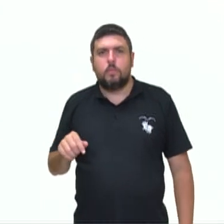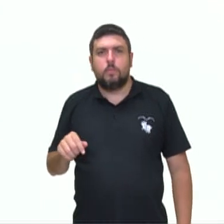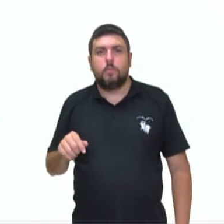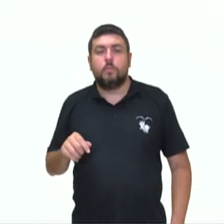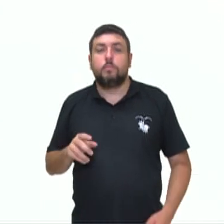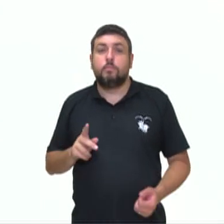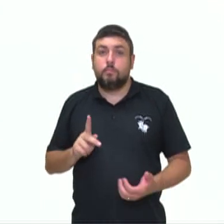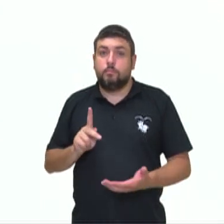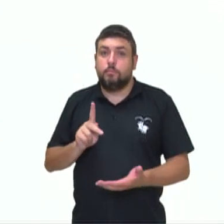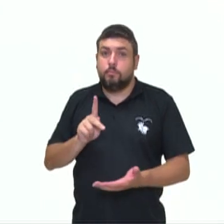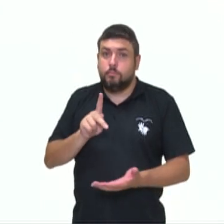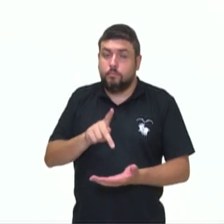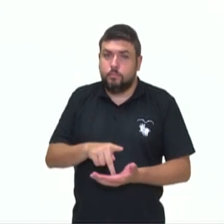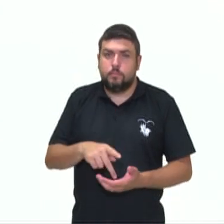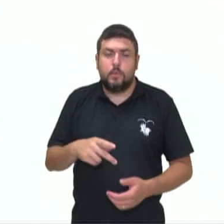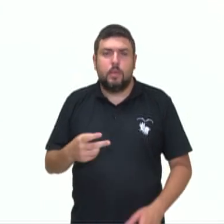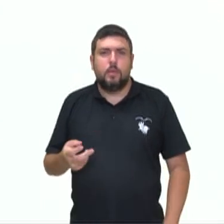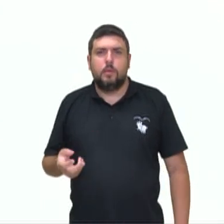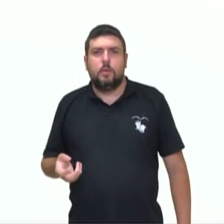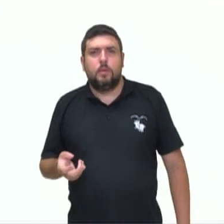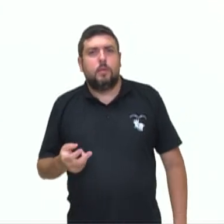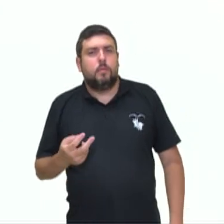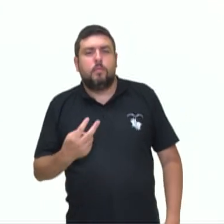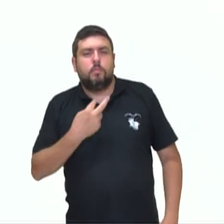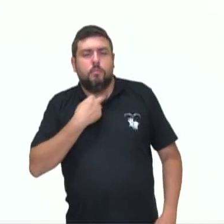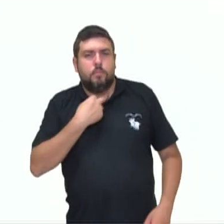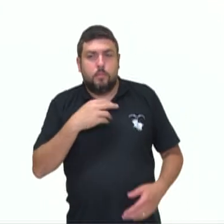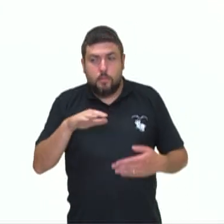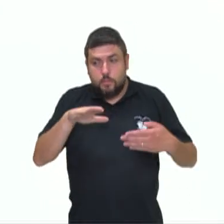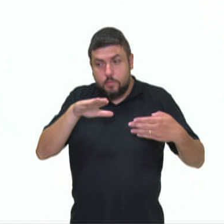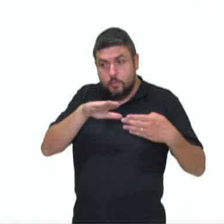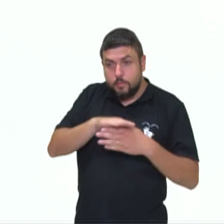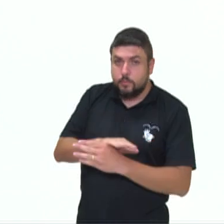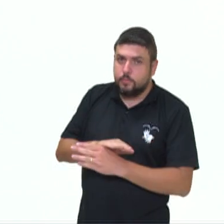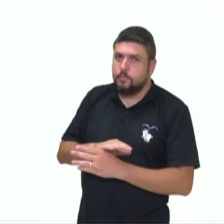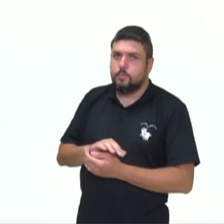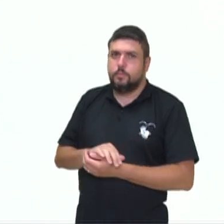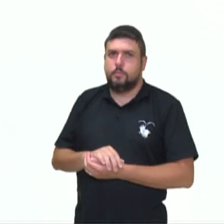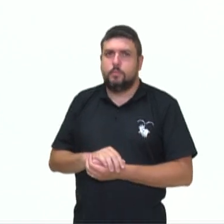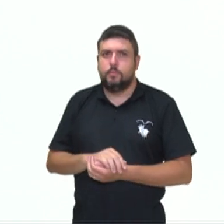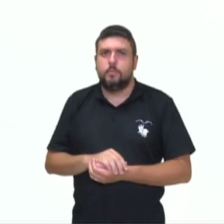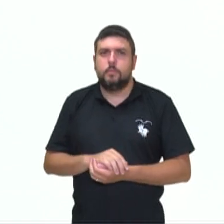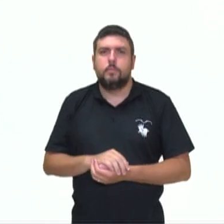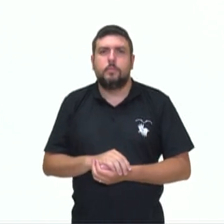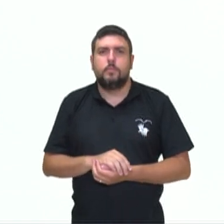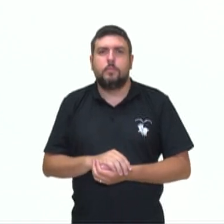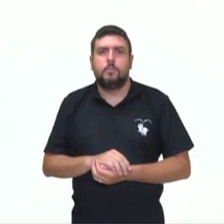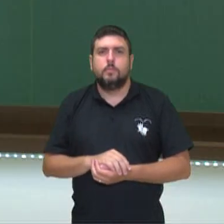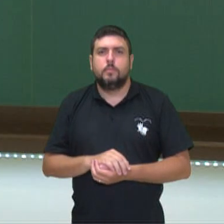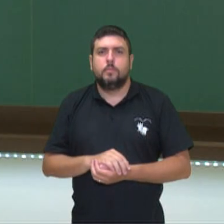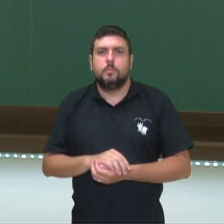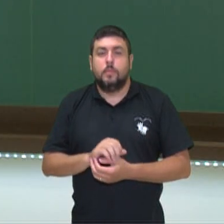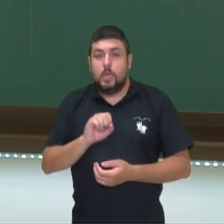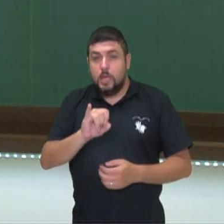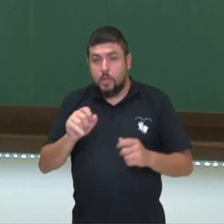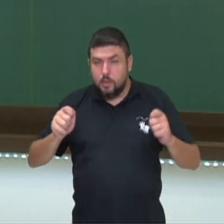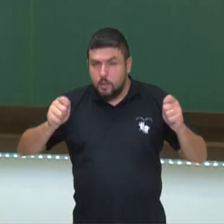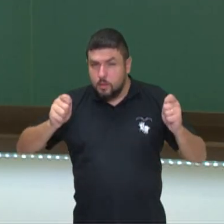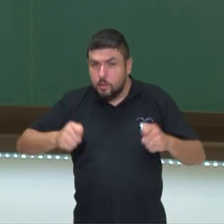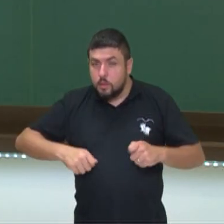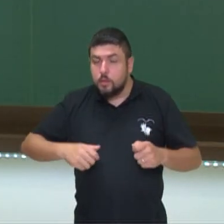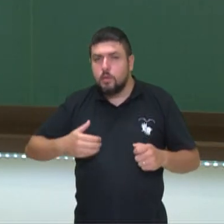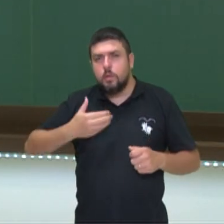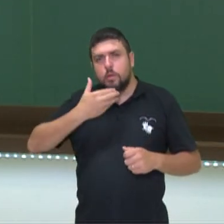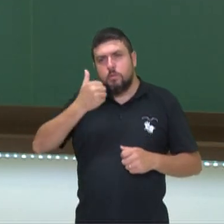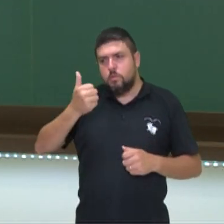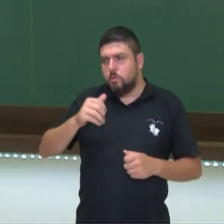Idealmente, não se deve entrar no quarto do doente. Isso é o ideal. Seria ideal não entrar lá,